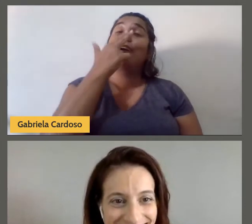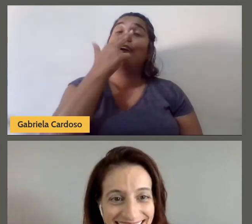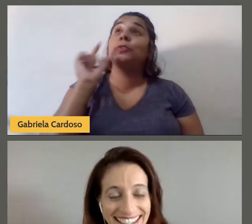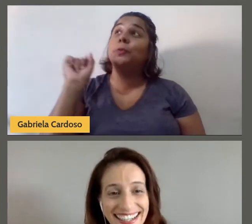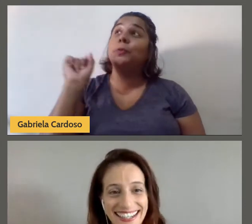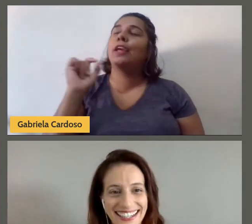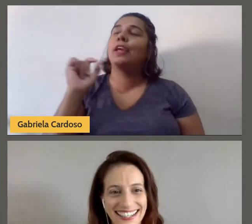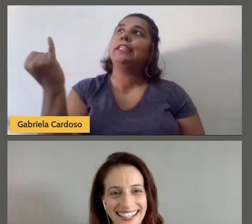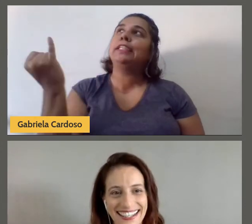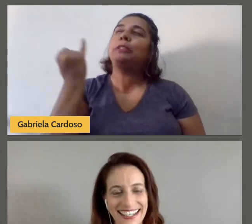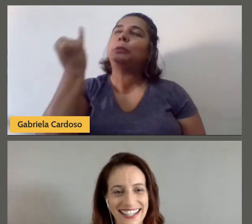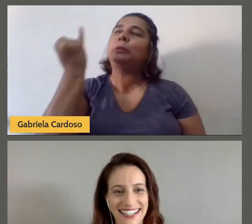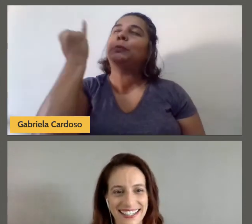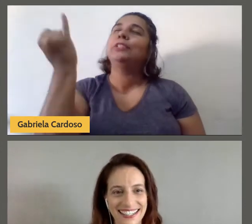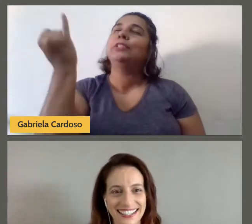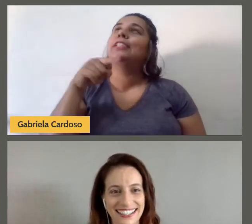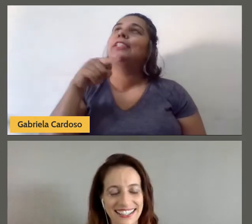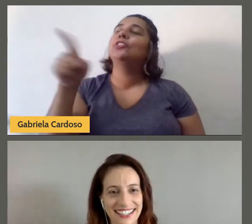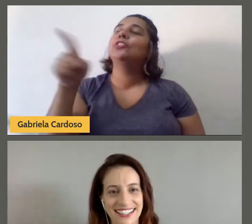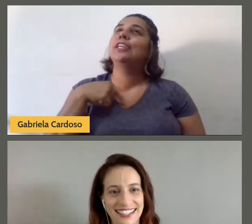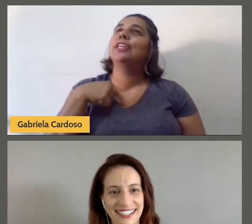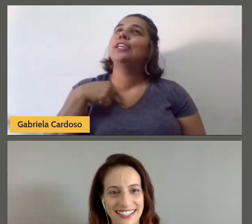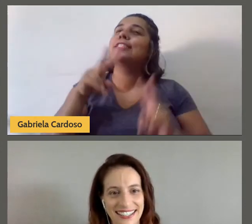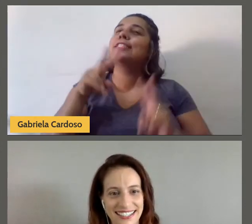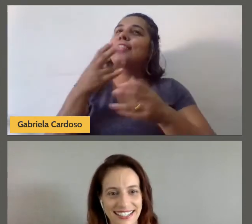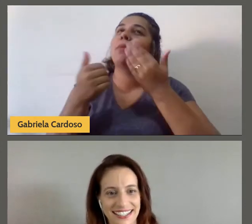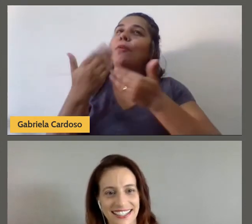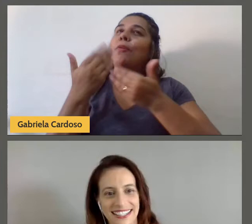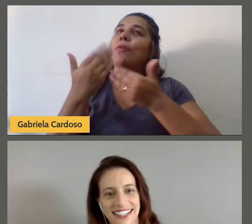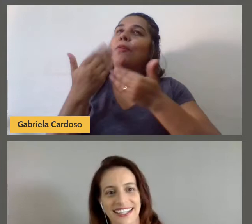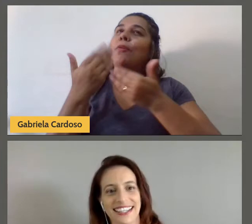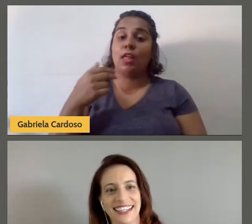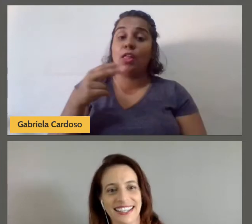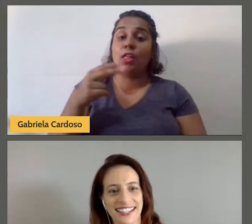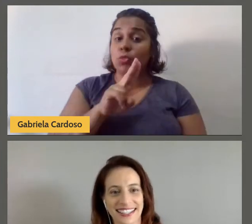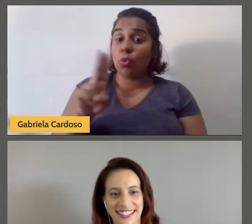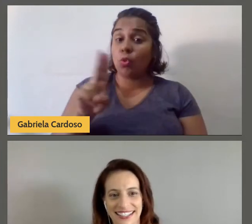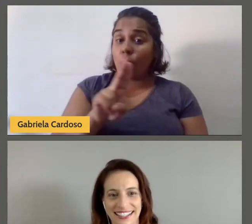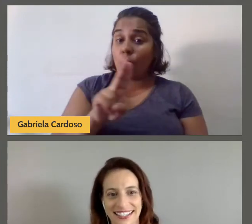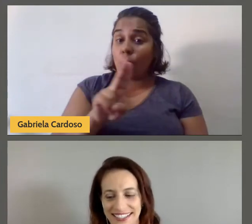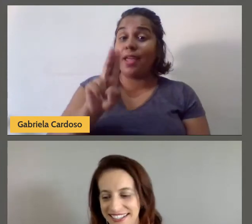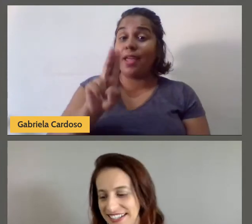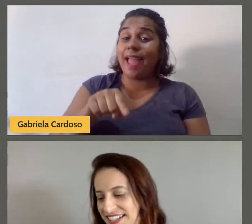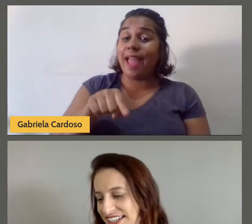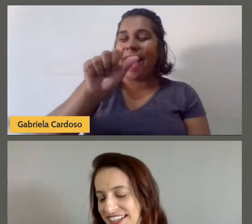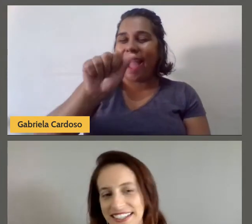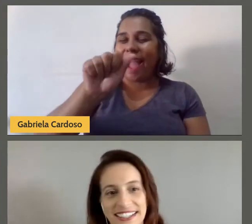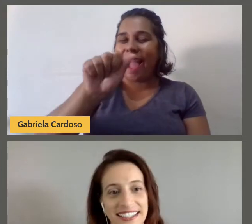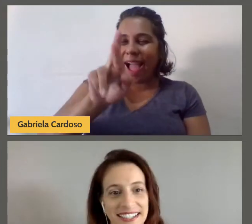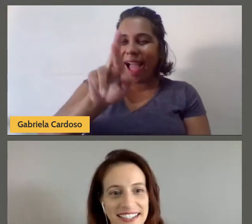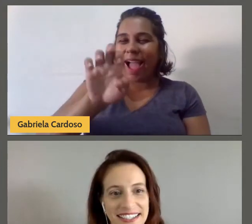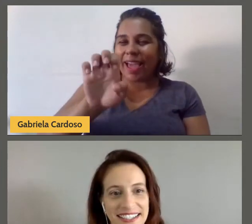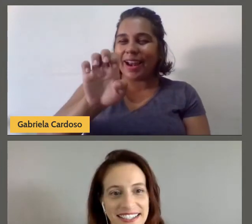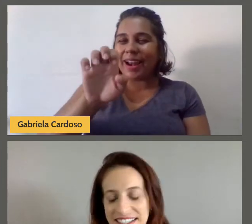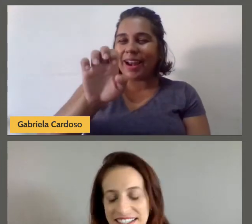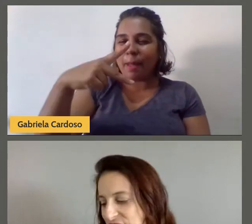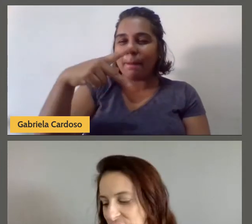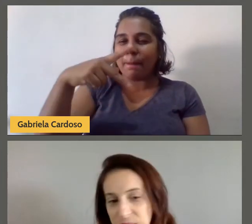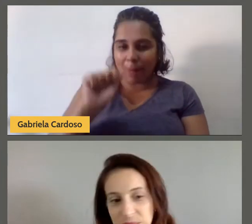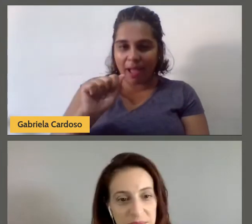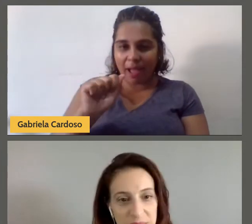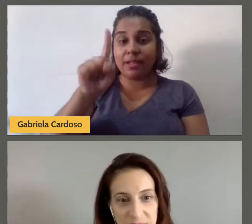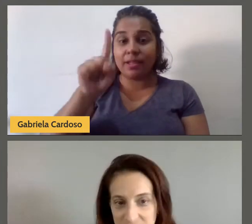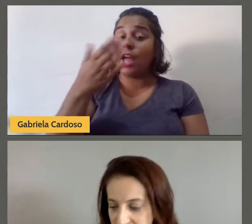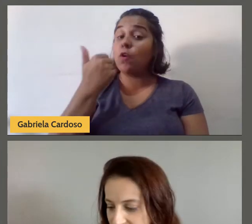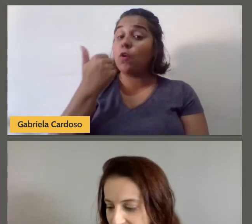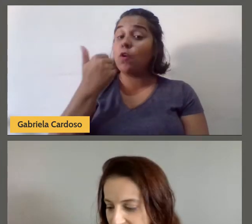achei muito legal, na verdade, chama Minha Arepa, né, Camila? Minha Arepa, é isso. Depois a gente coloca também os links aqui embaixo, até para a gente